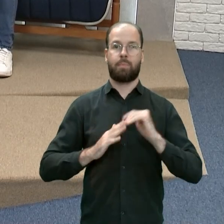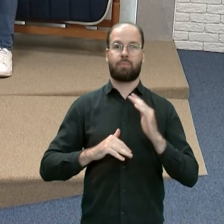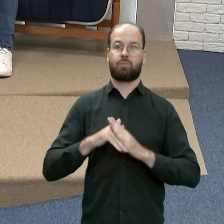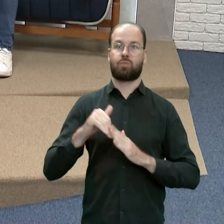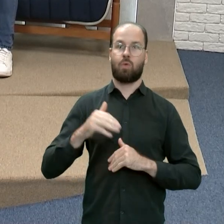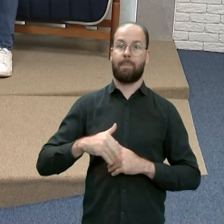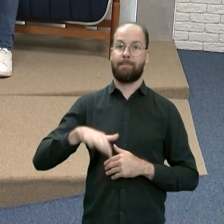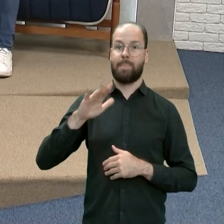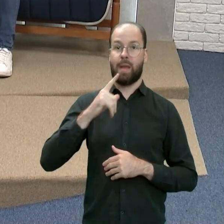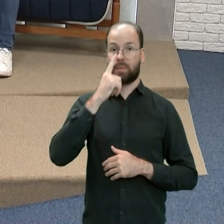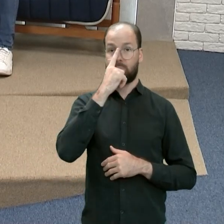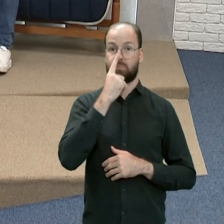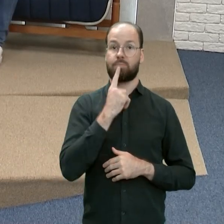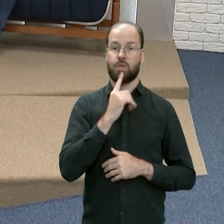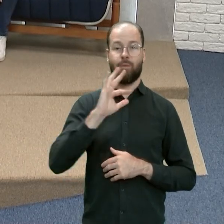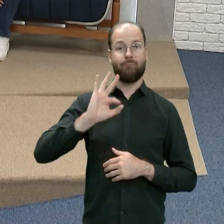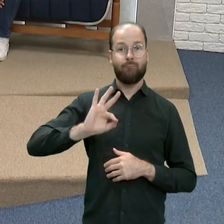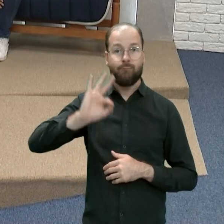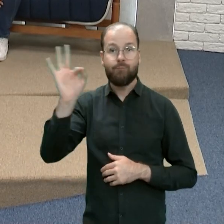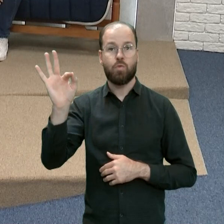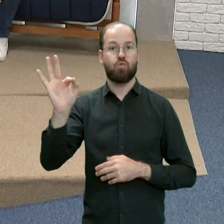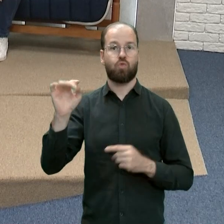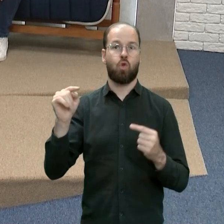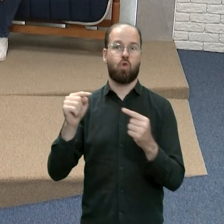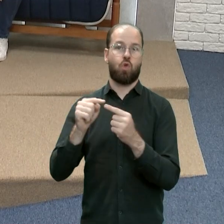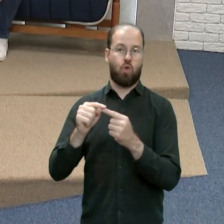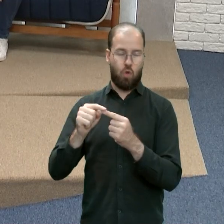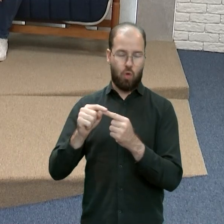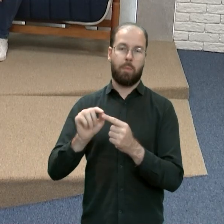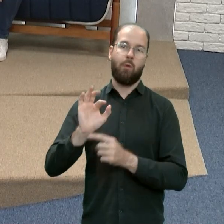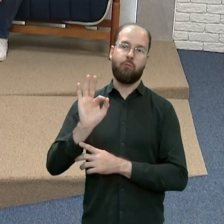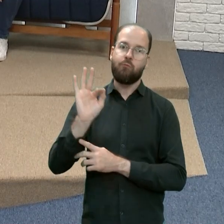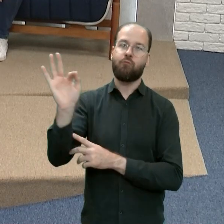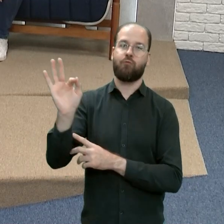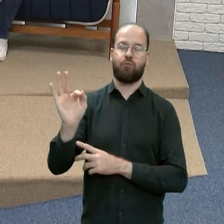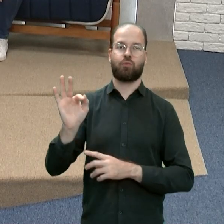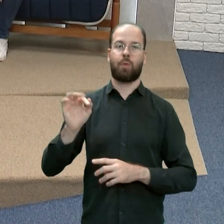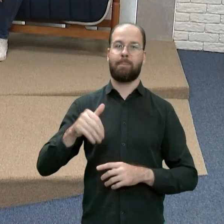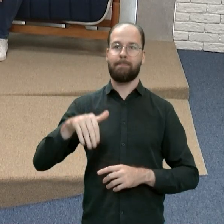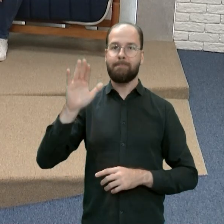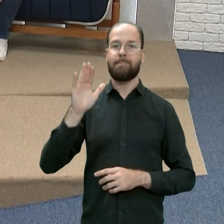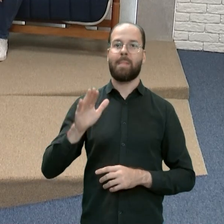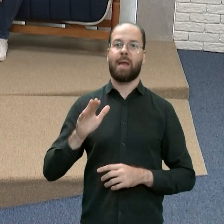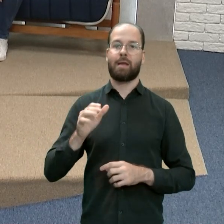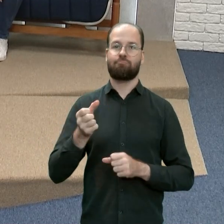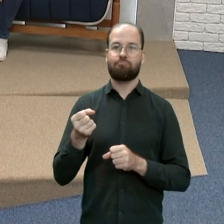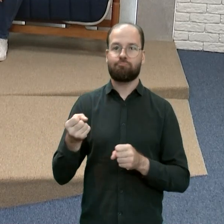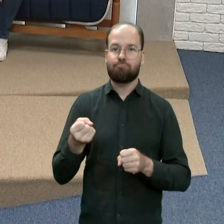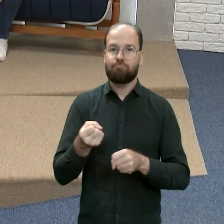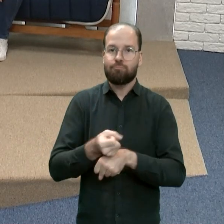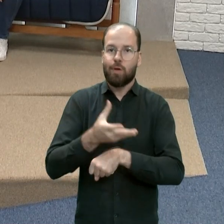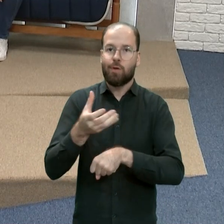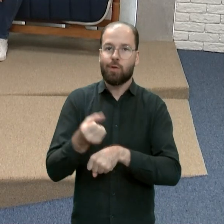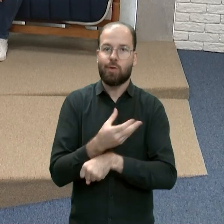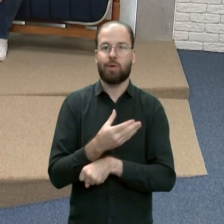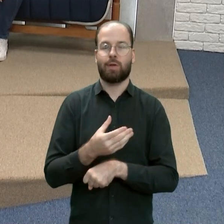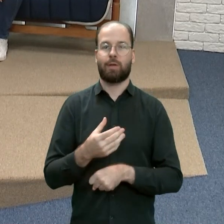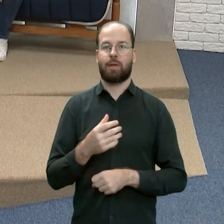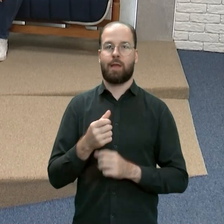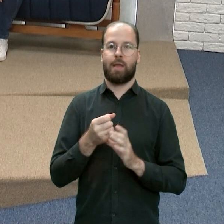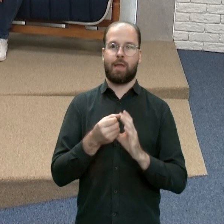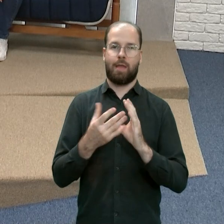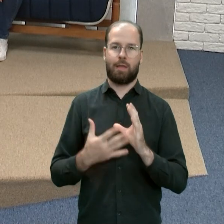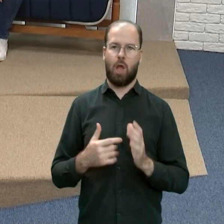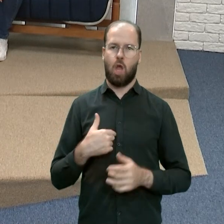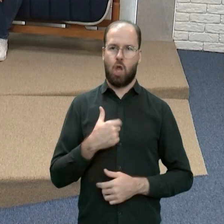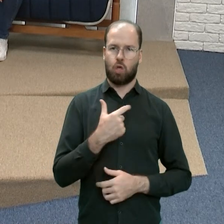mais futurística, de modo a permear uma característica um pouquinho diferente. Ele não vai ser um químico,